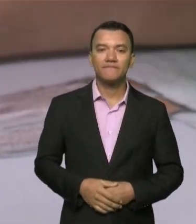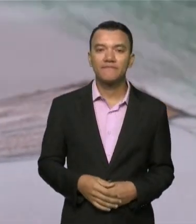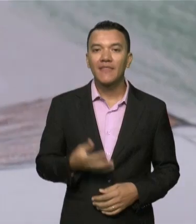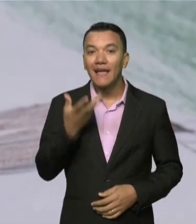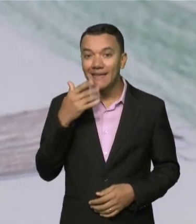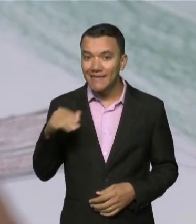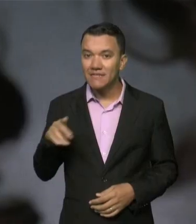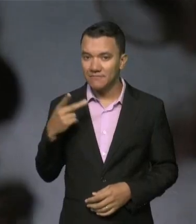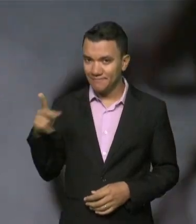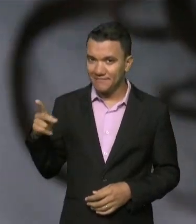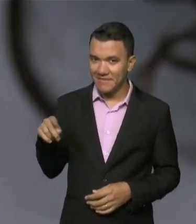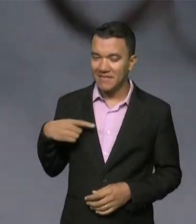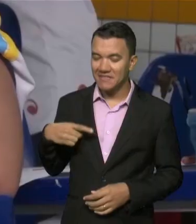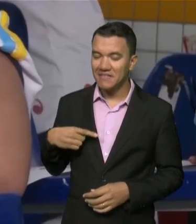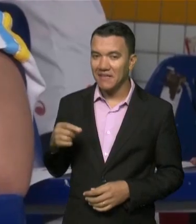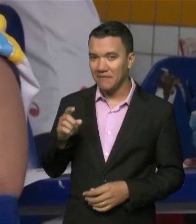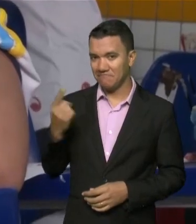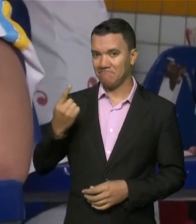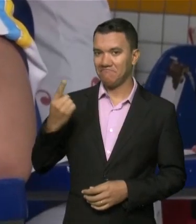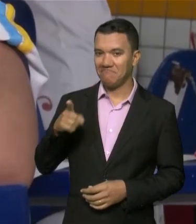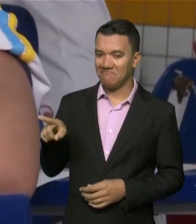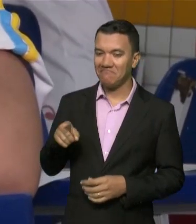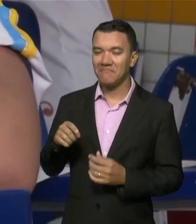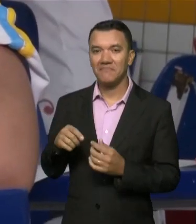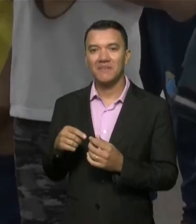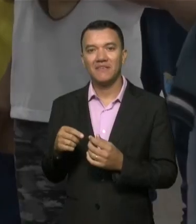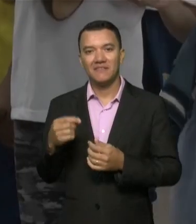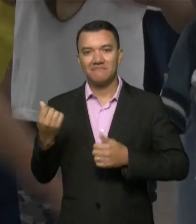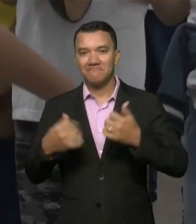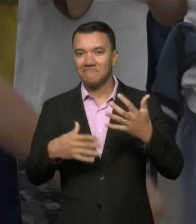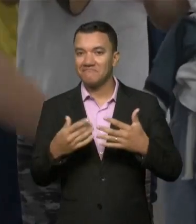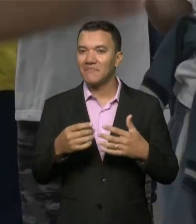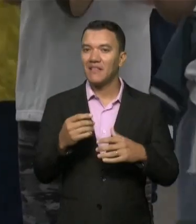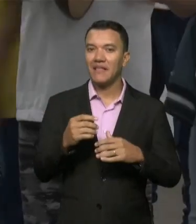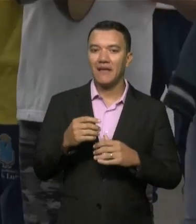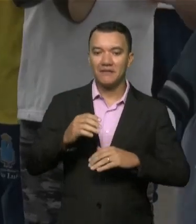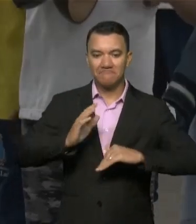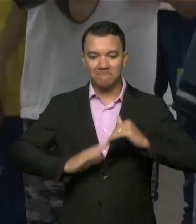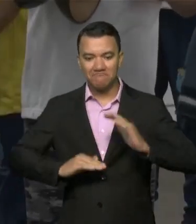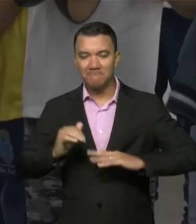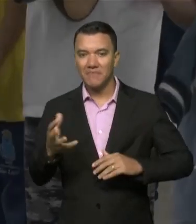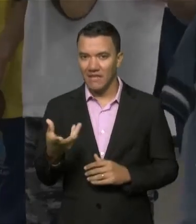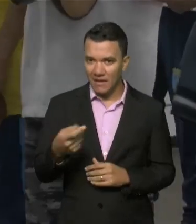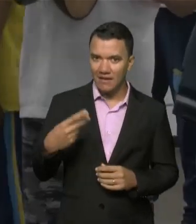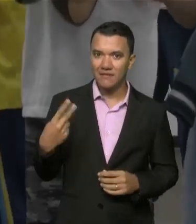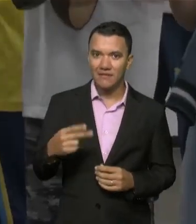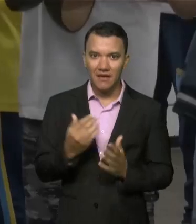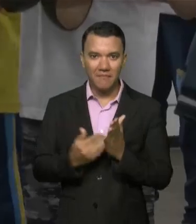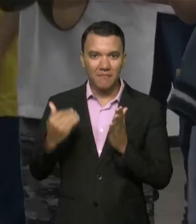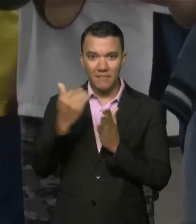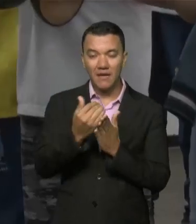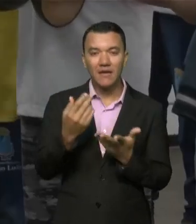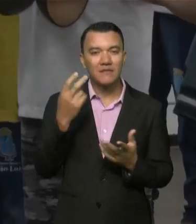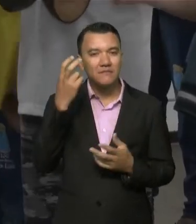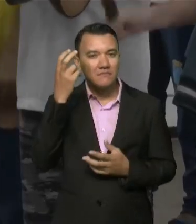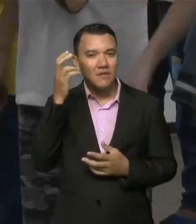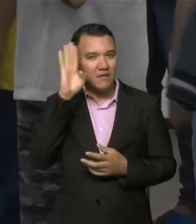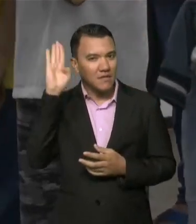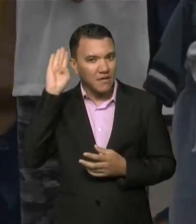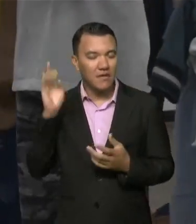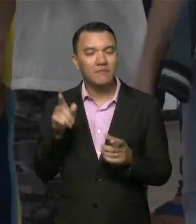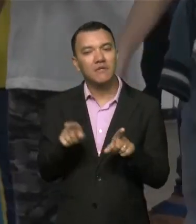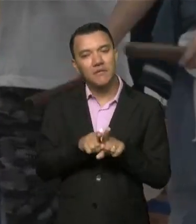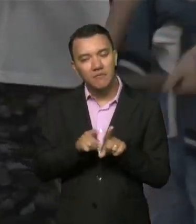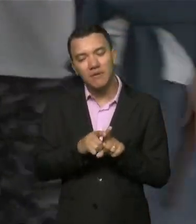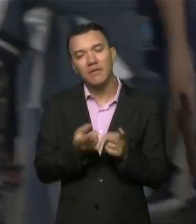desse processo ampliam não só suas habilidades acadêmicas, mas também seu repertório cultural e emocional. A